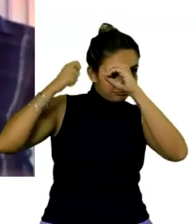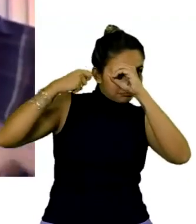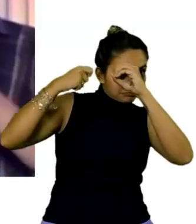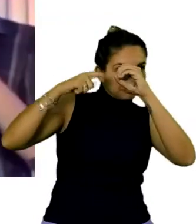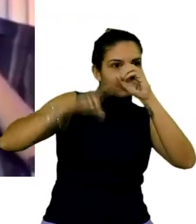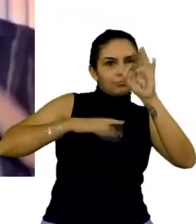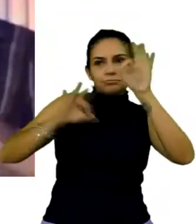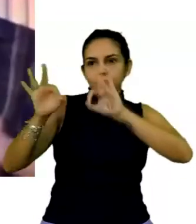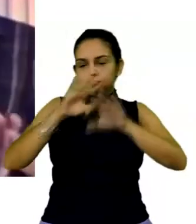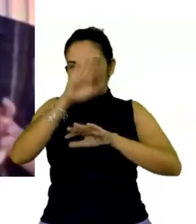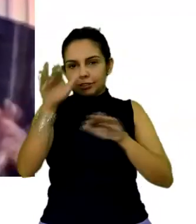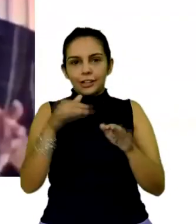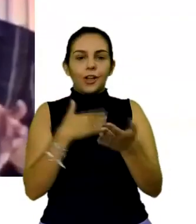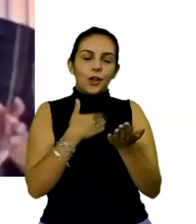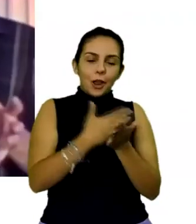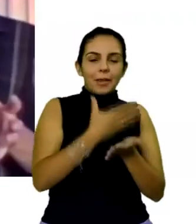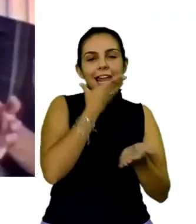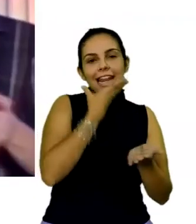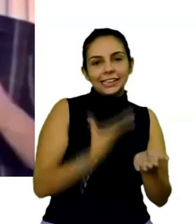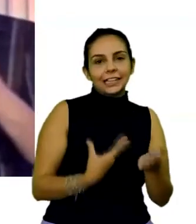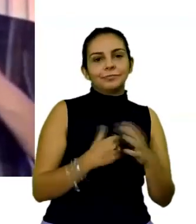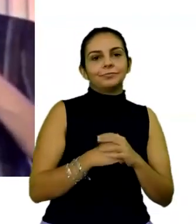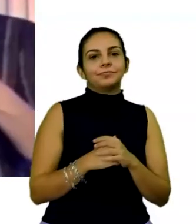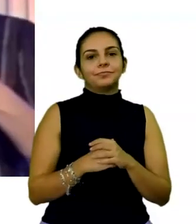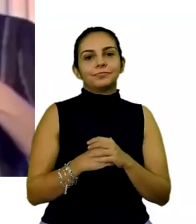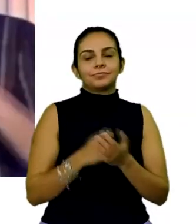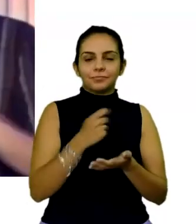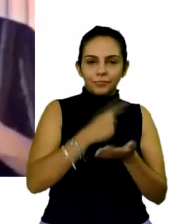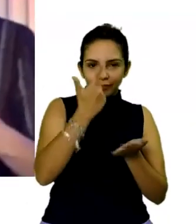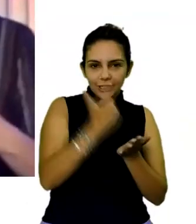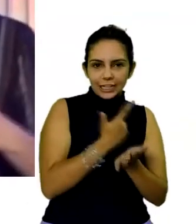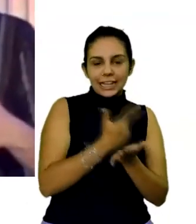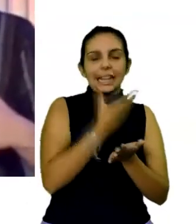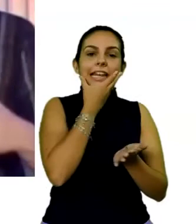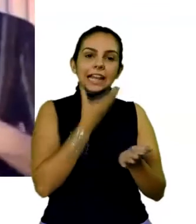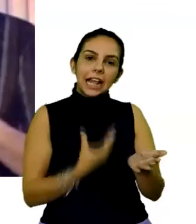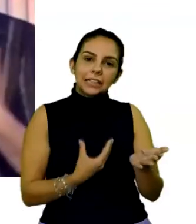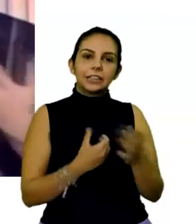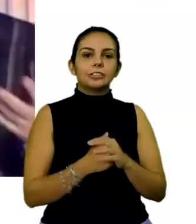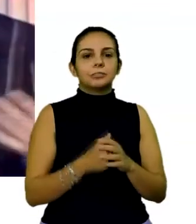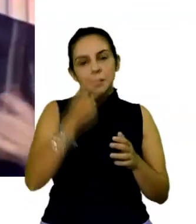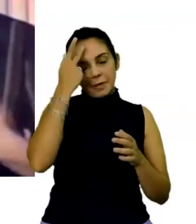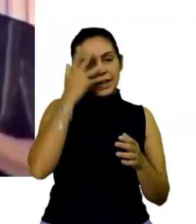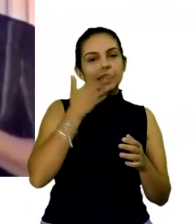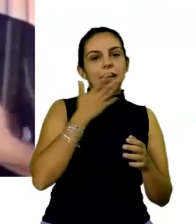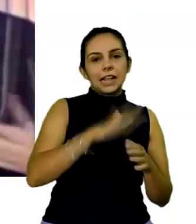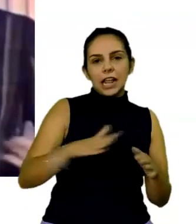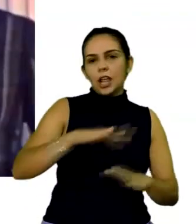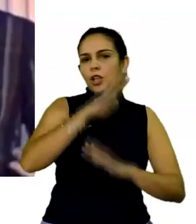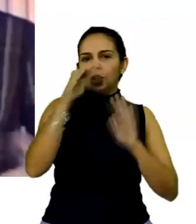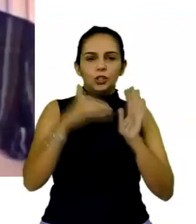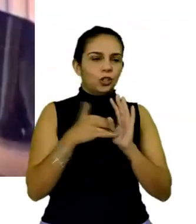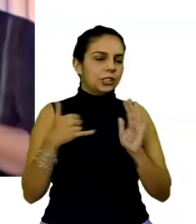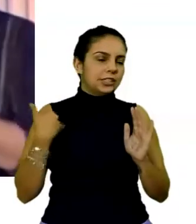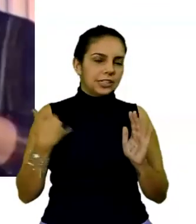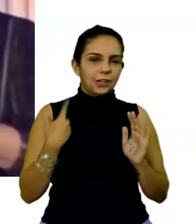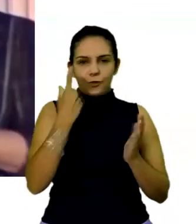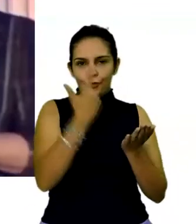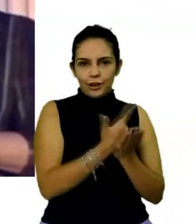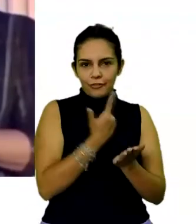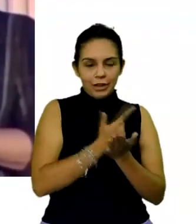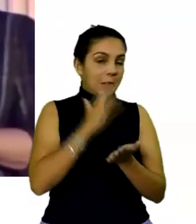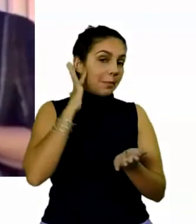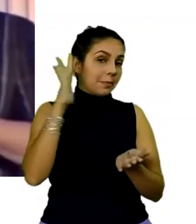Natal? Aí eu parti desse princípio. Escrever um livro natalino, para crianças de todas as idades, um